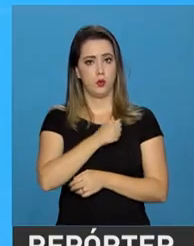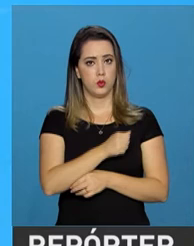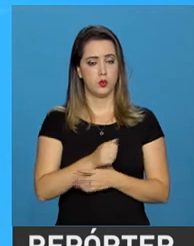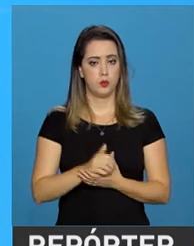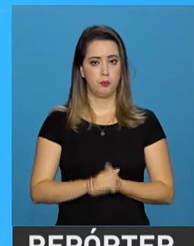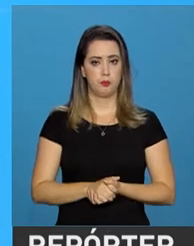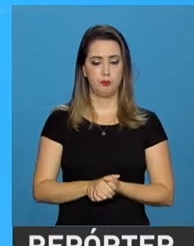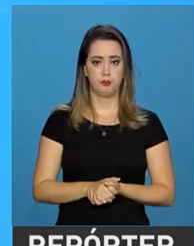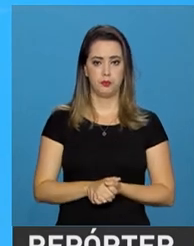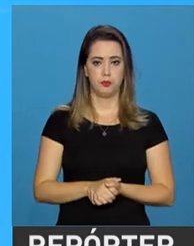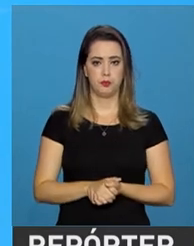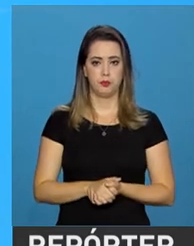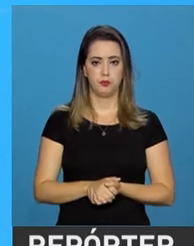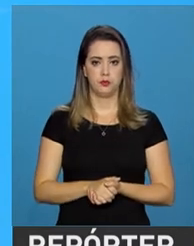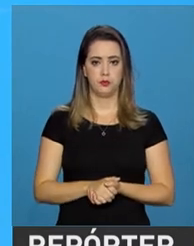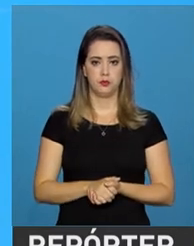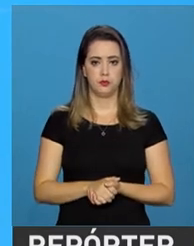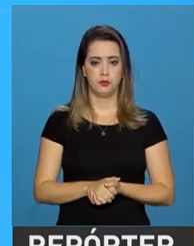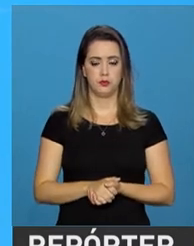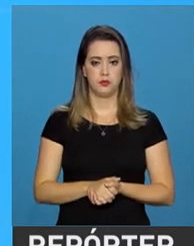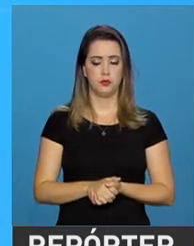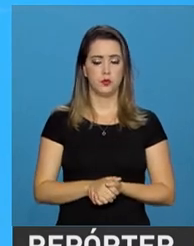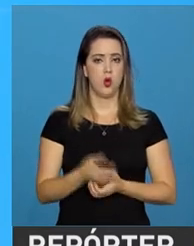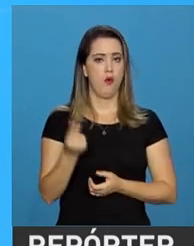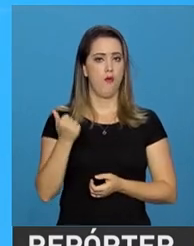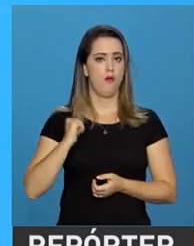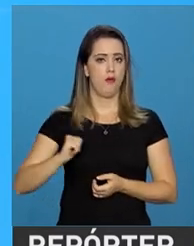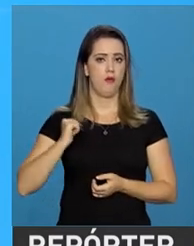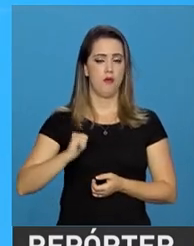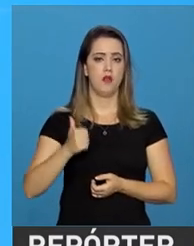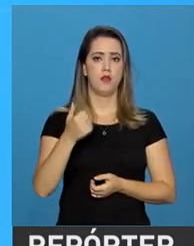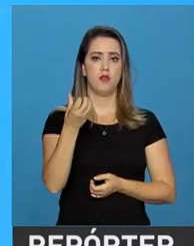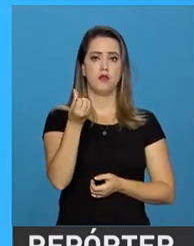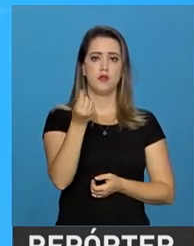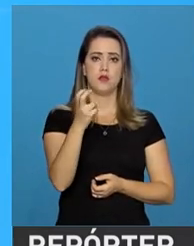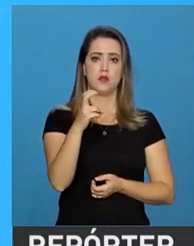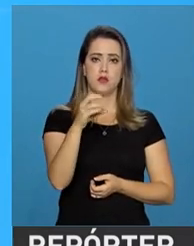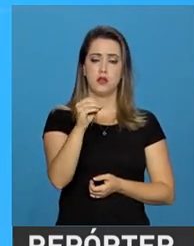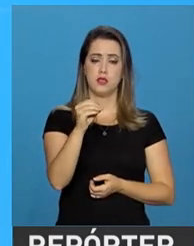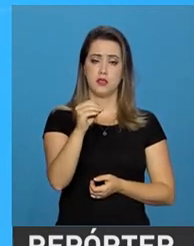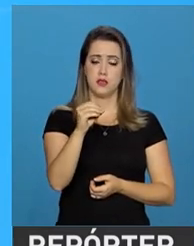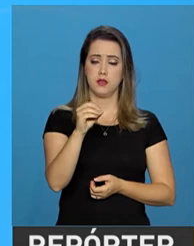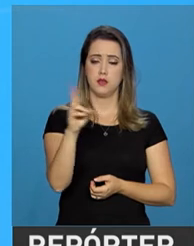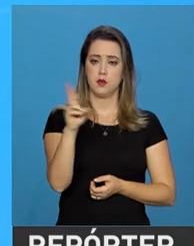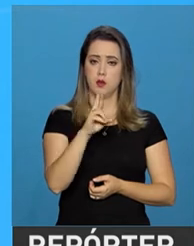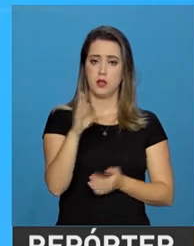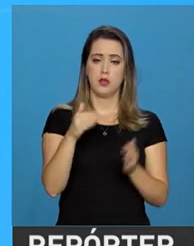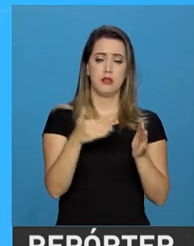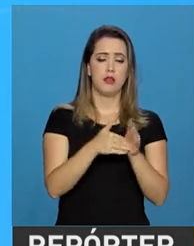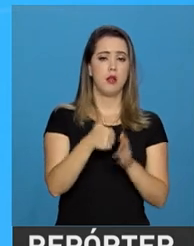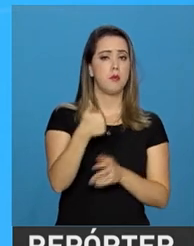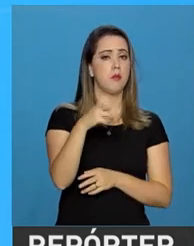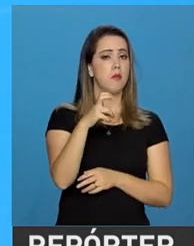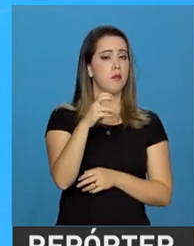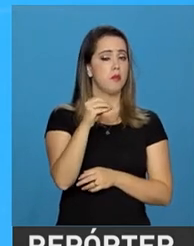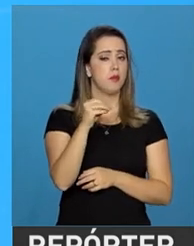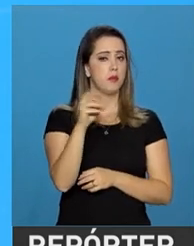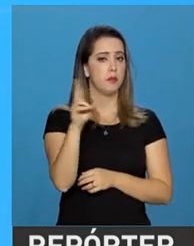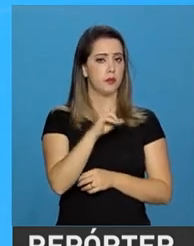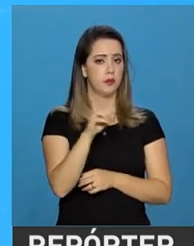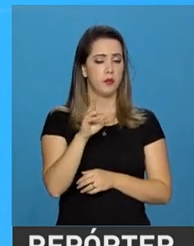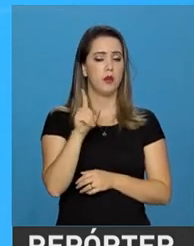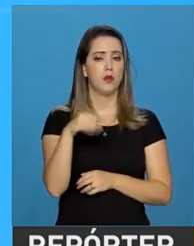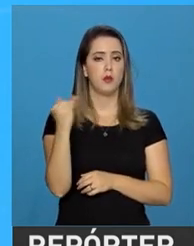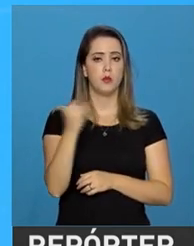Os valores das bolsas, eles variam entre R$ 650 a R$ 1.500 para os mais diversos envolvidos no processo. Importante